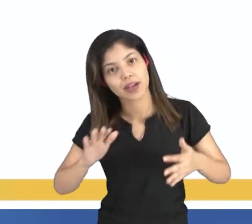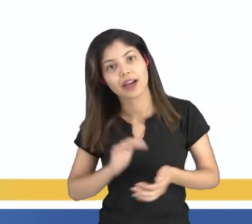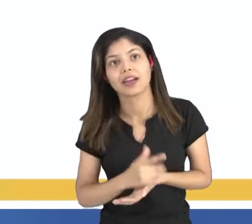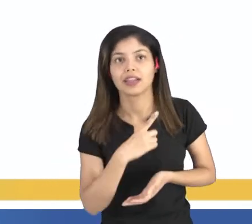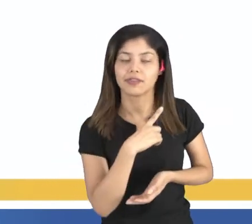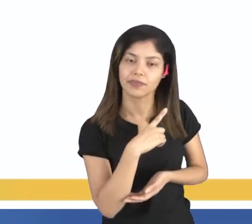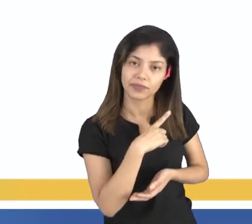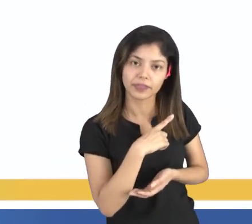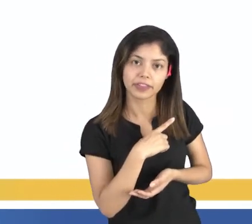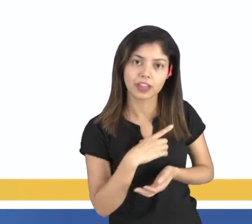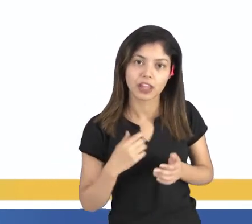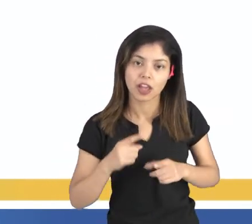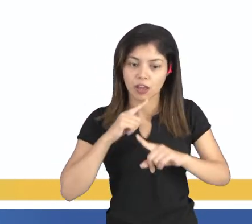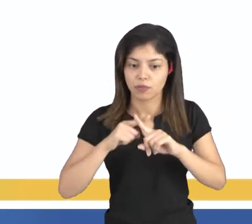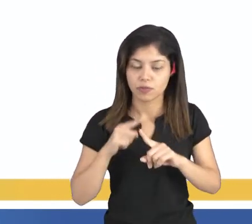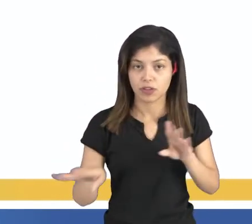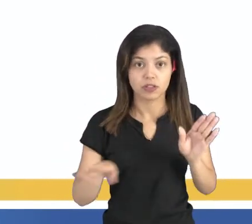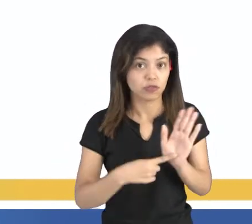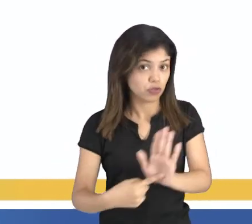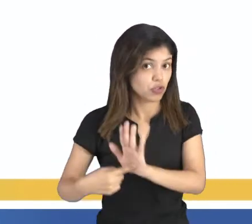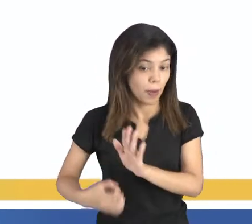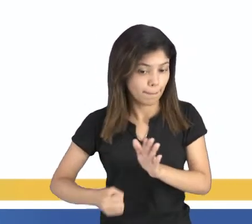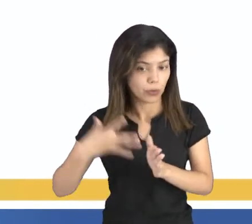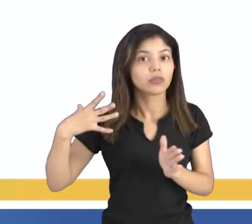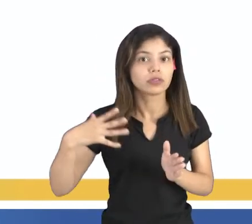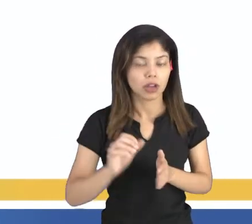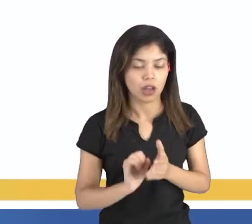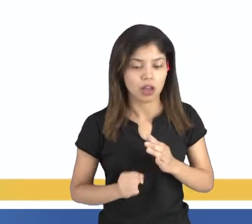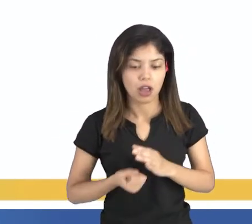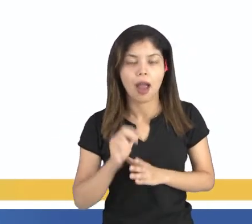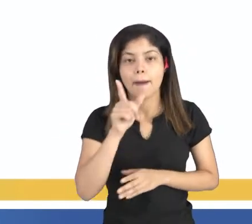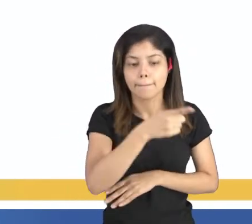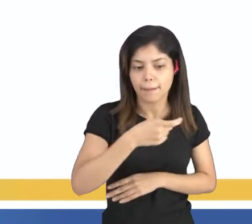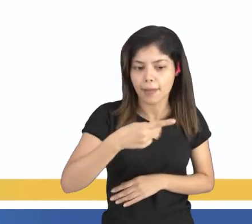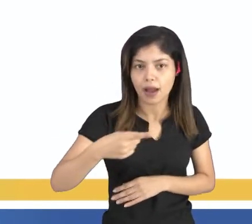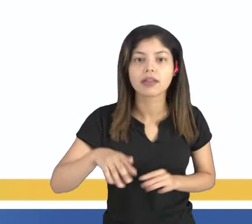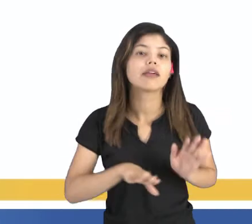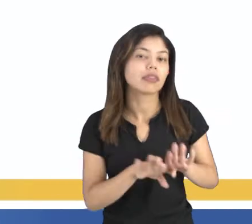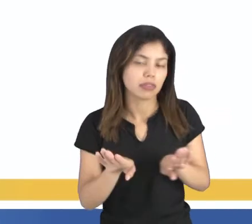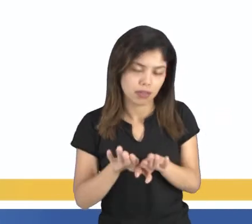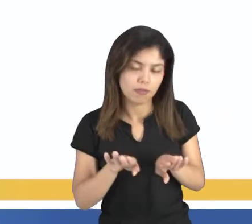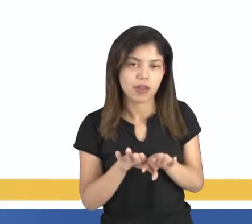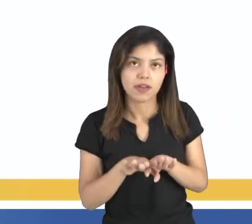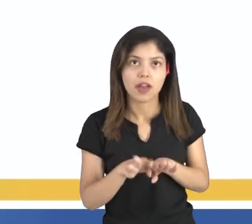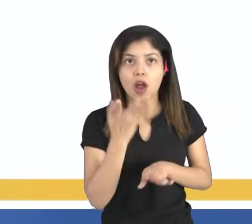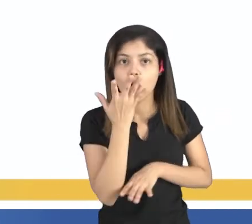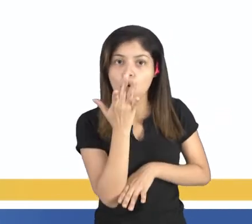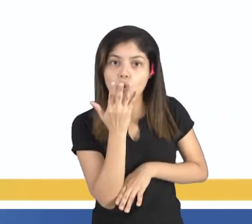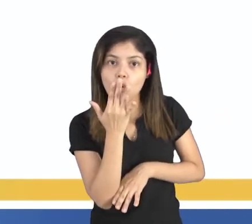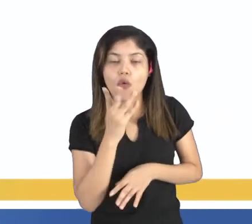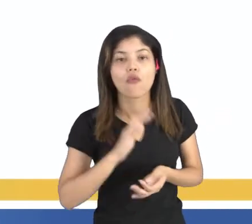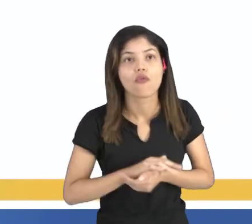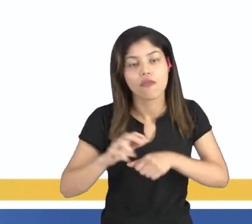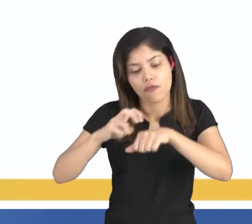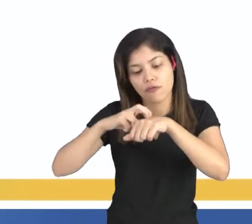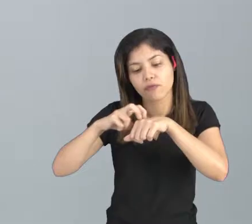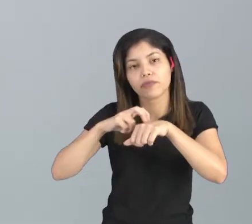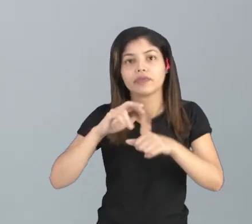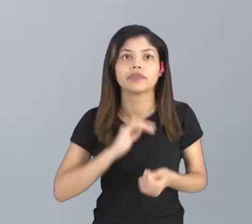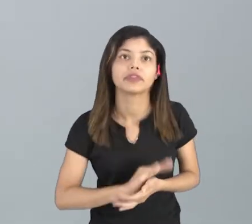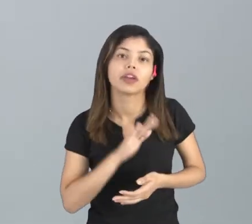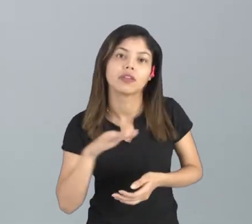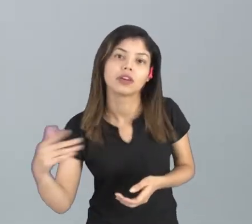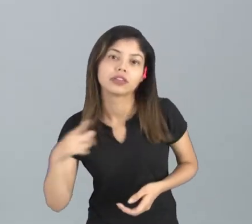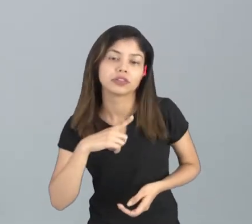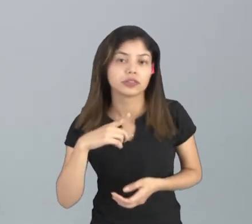onde ficam a multiplicação das algas ou bactérias, elas geralmente ficam na coloração verde. Muitas das vezes,